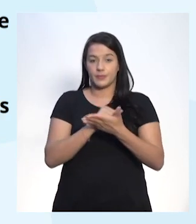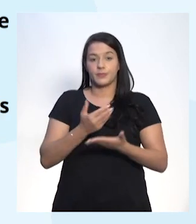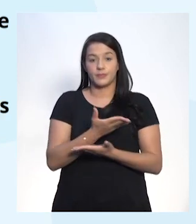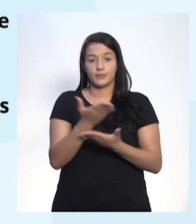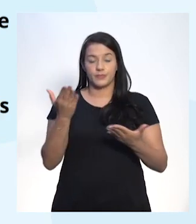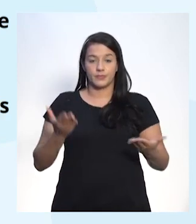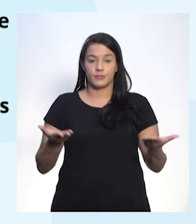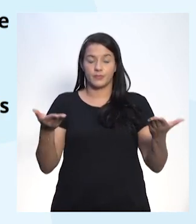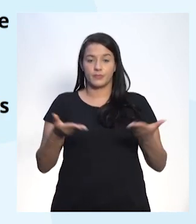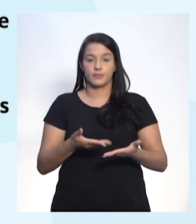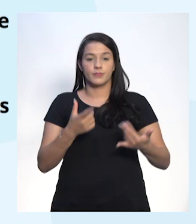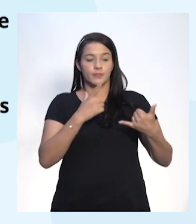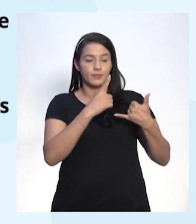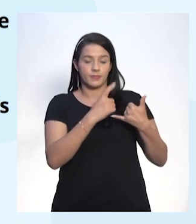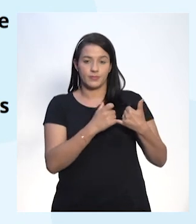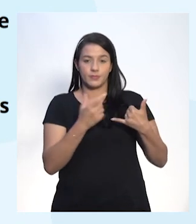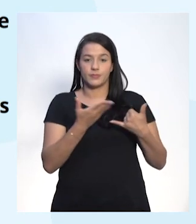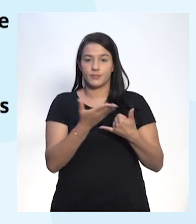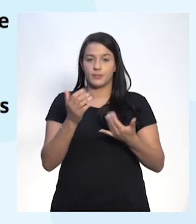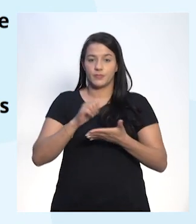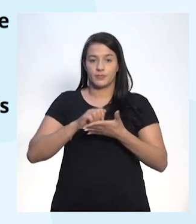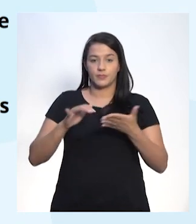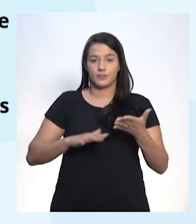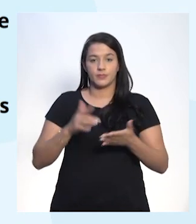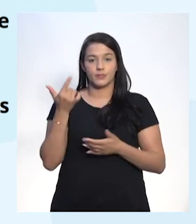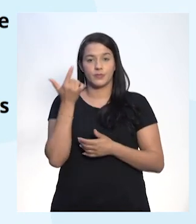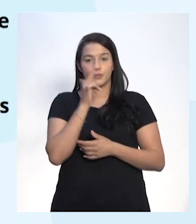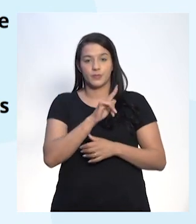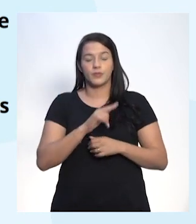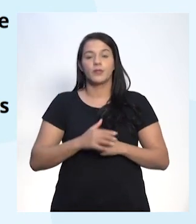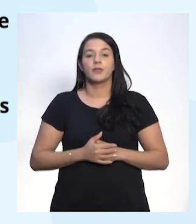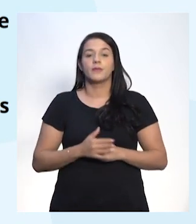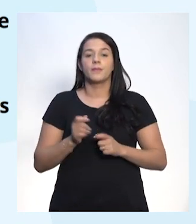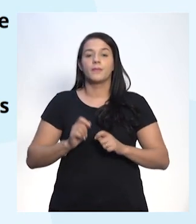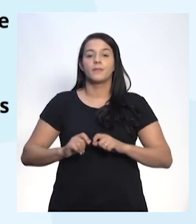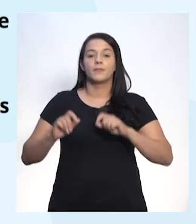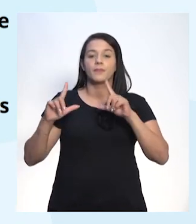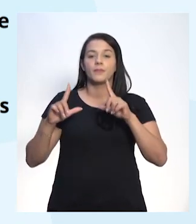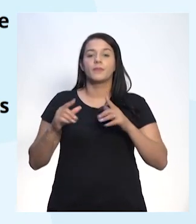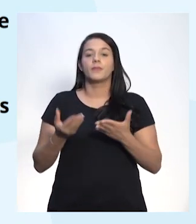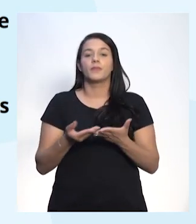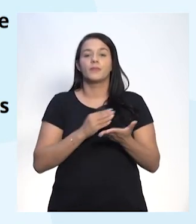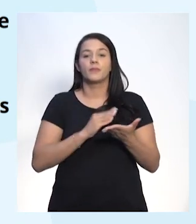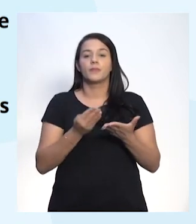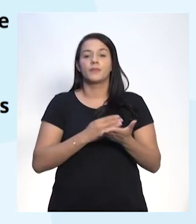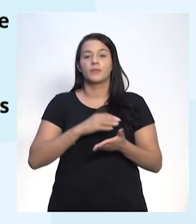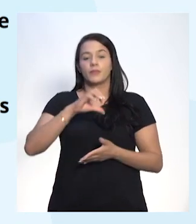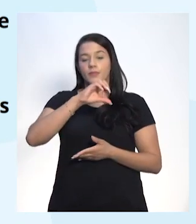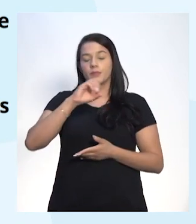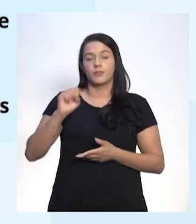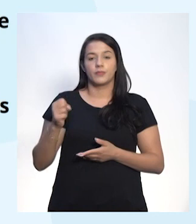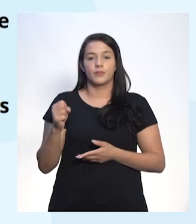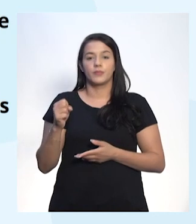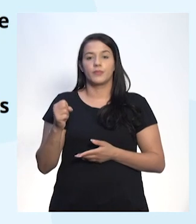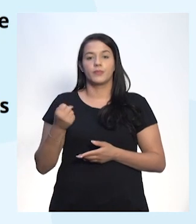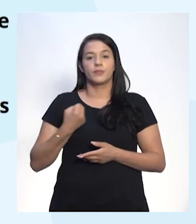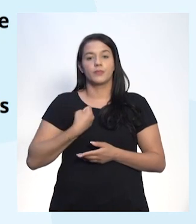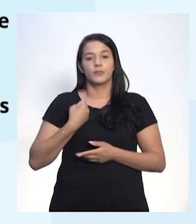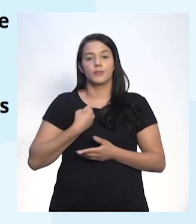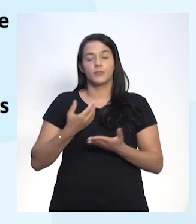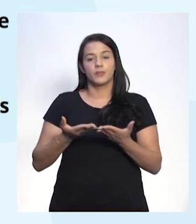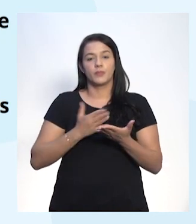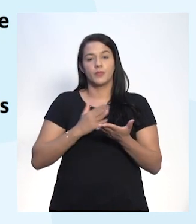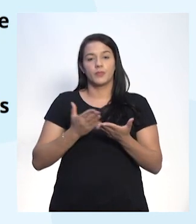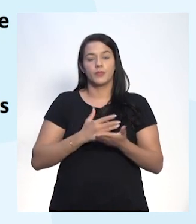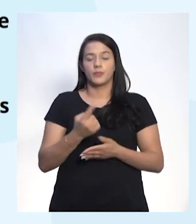print aí, né, para vocês poderem fazer a atividade. Olha, está aqui em cima na tela, que ela está na página 98 do volume 1, né, caso os seus professores